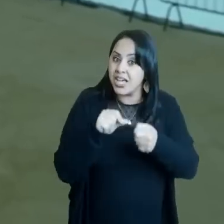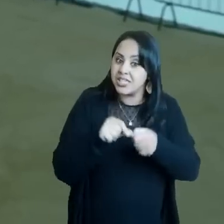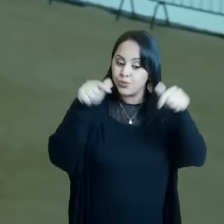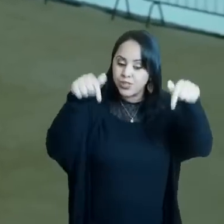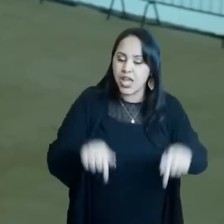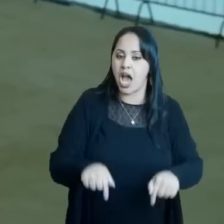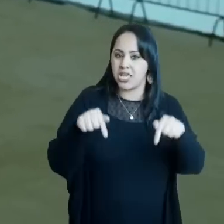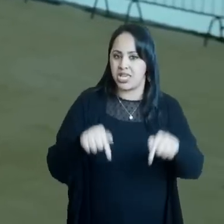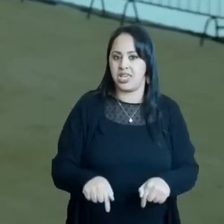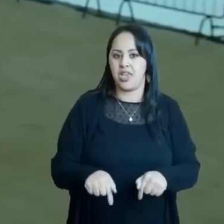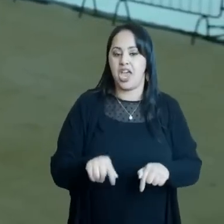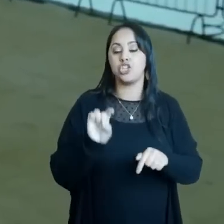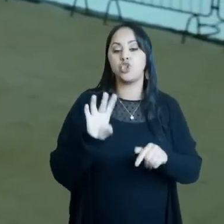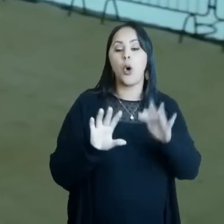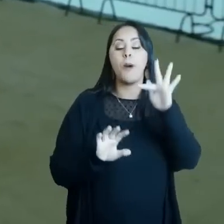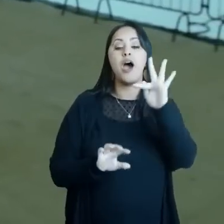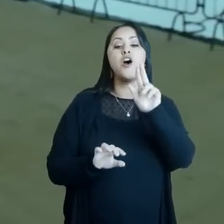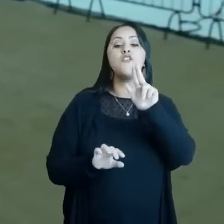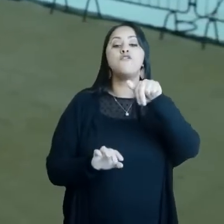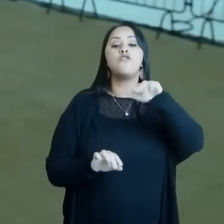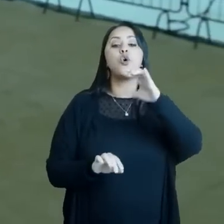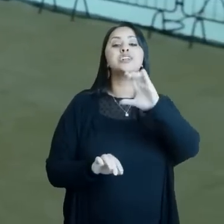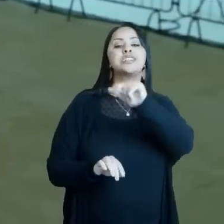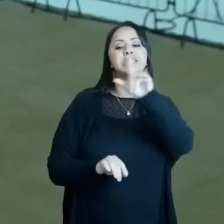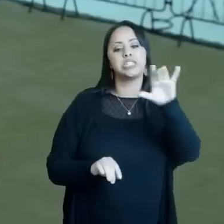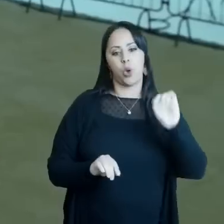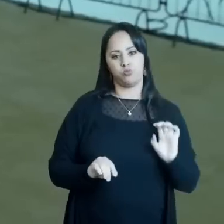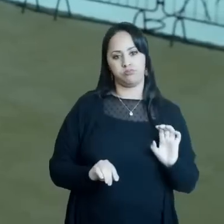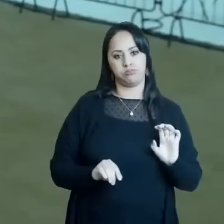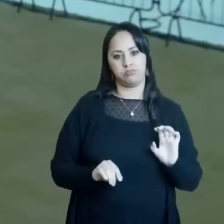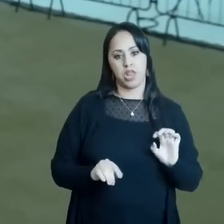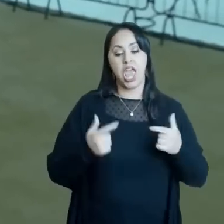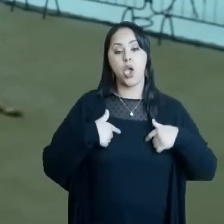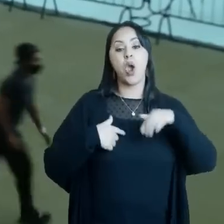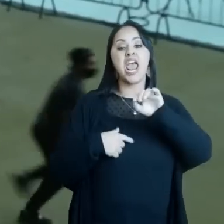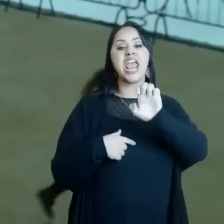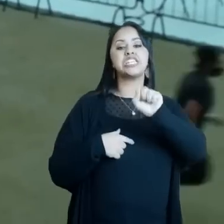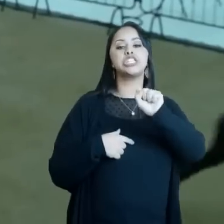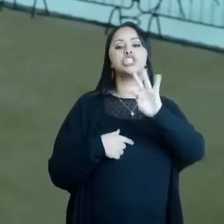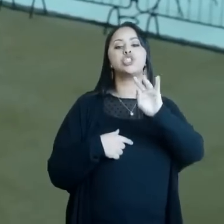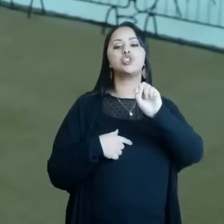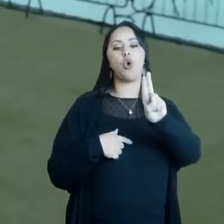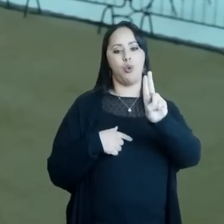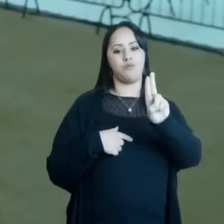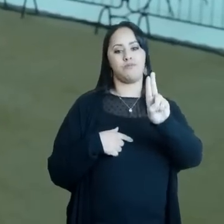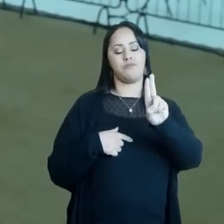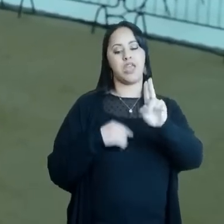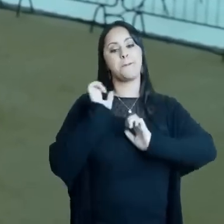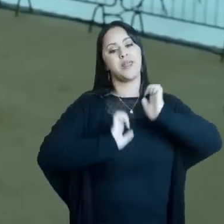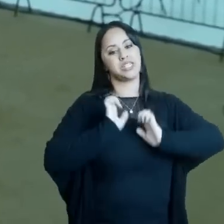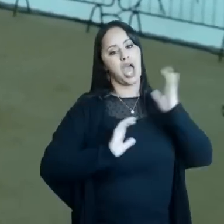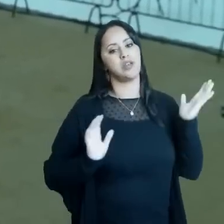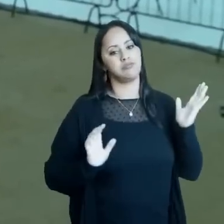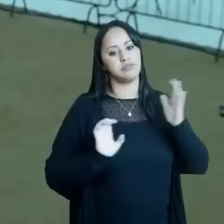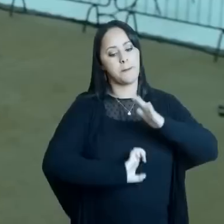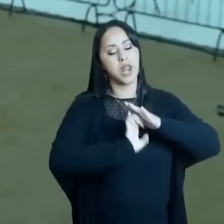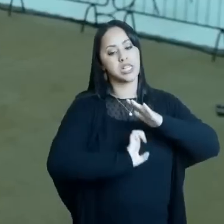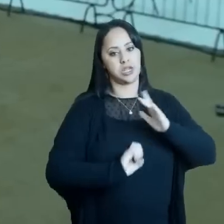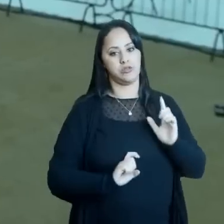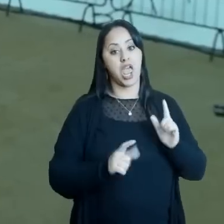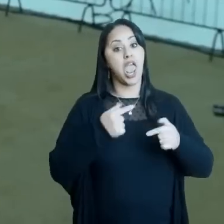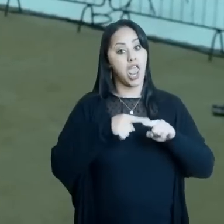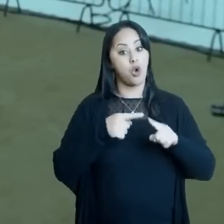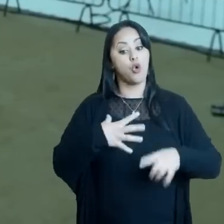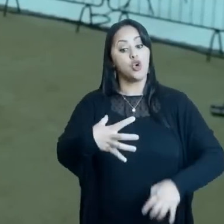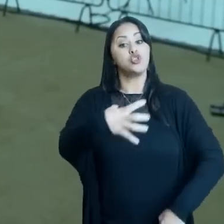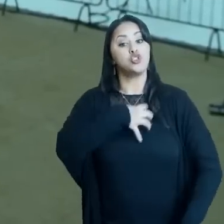nós estamos nessas funções, eu estou empresário, eu não sou empresário, eu sou filho de Deus. Eu acredito que a minha